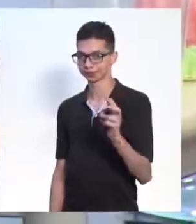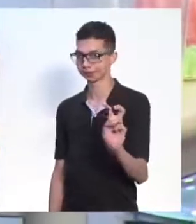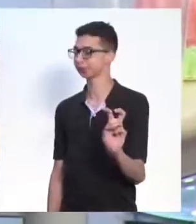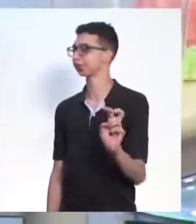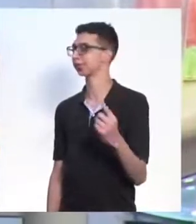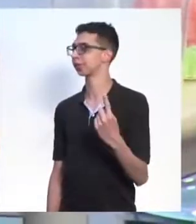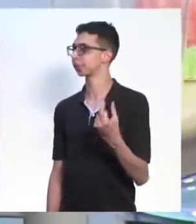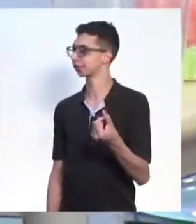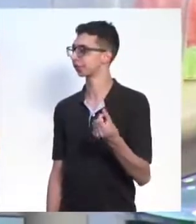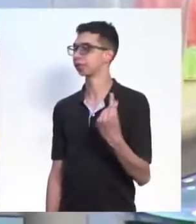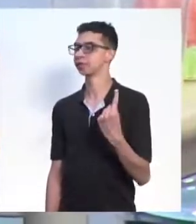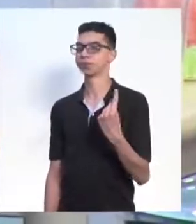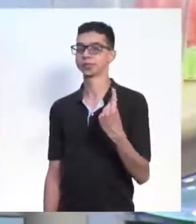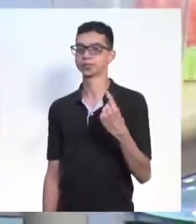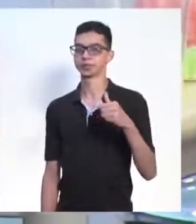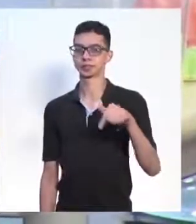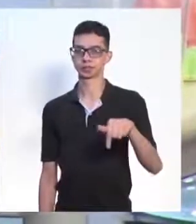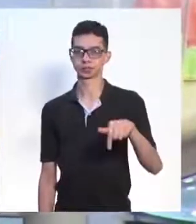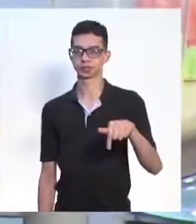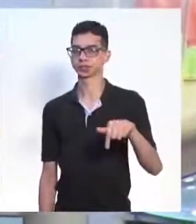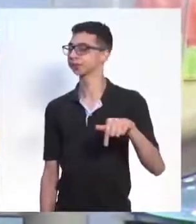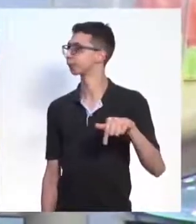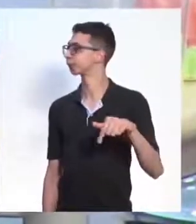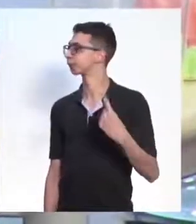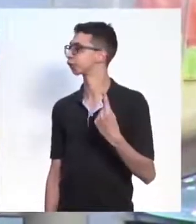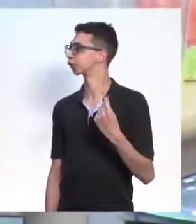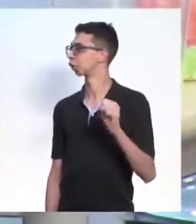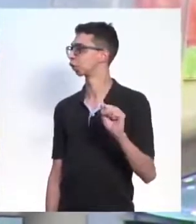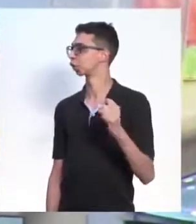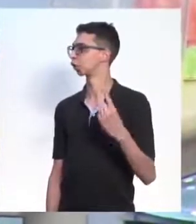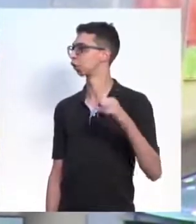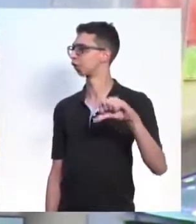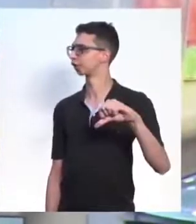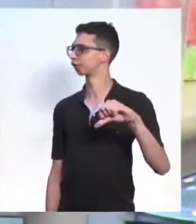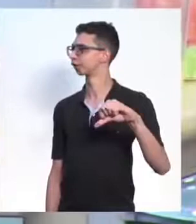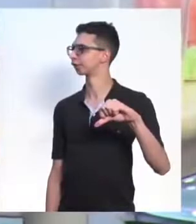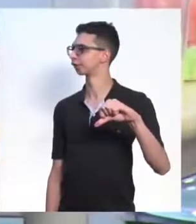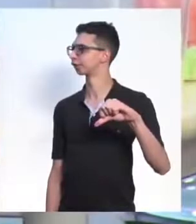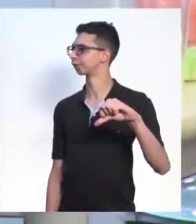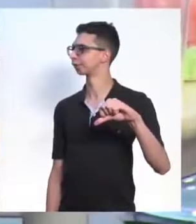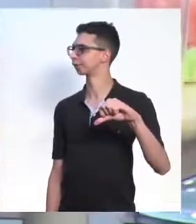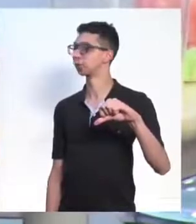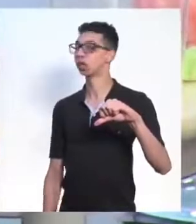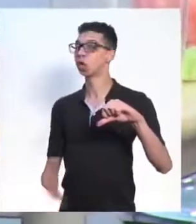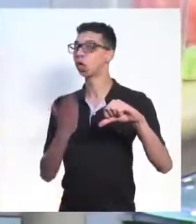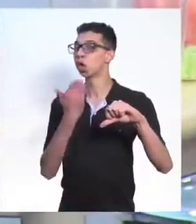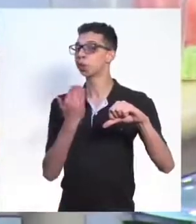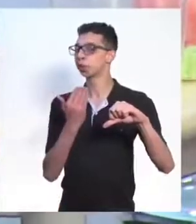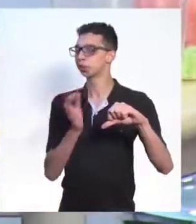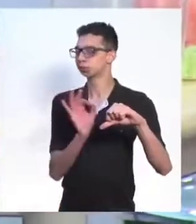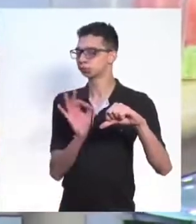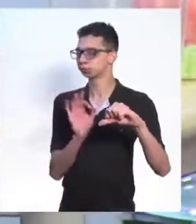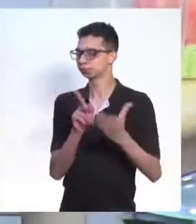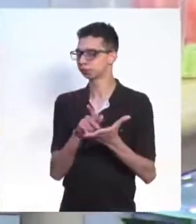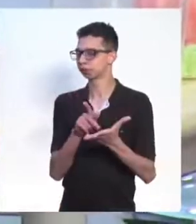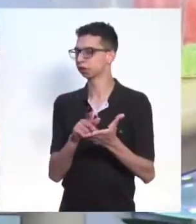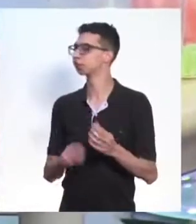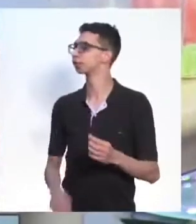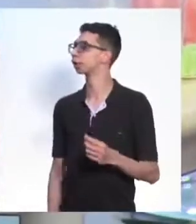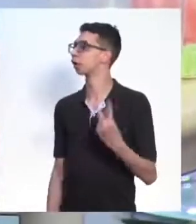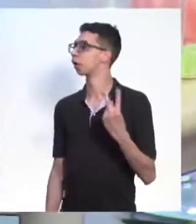15, 16, 17, 18, 19. Ó, não comeram nenhuma mesmo, não.